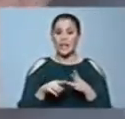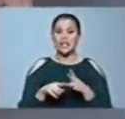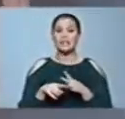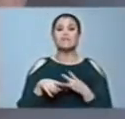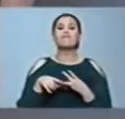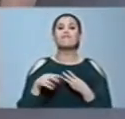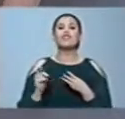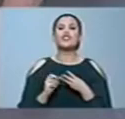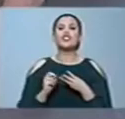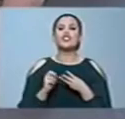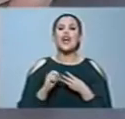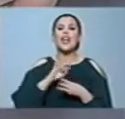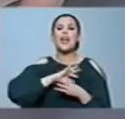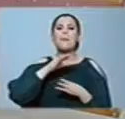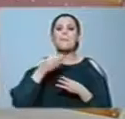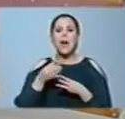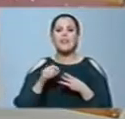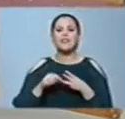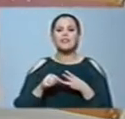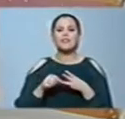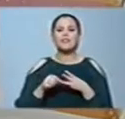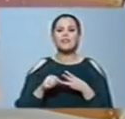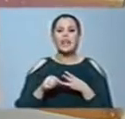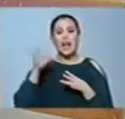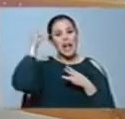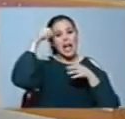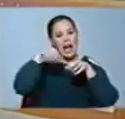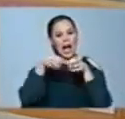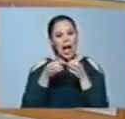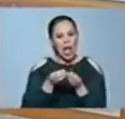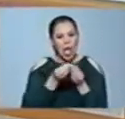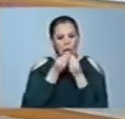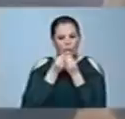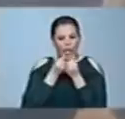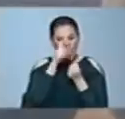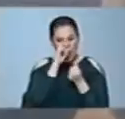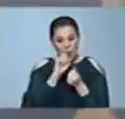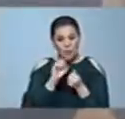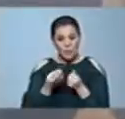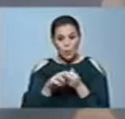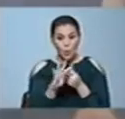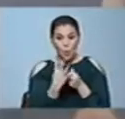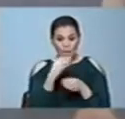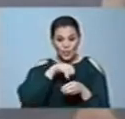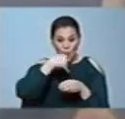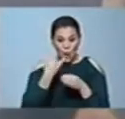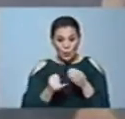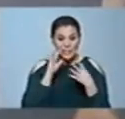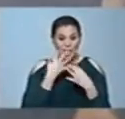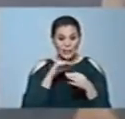agora por cima uma camada do talking heads cremoso khan fizemos com os jogos